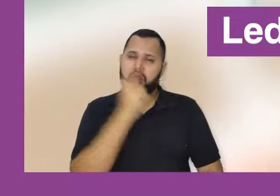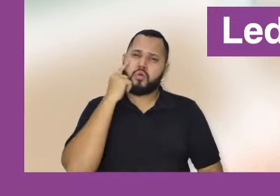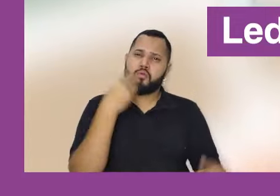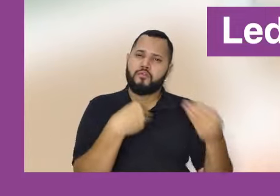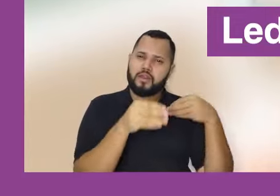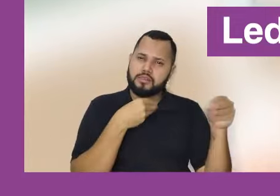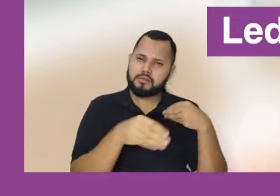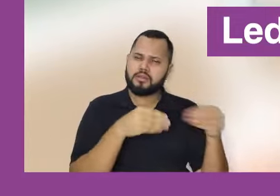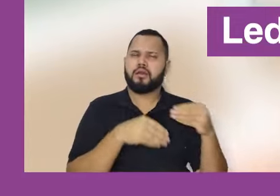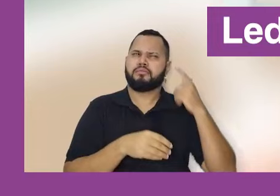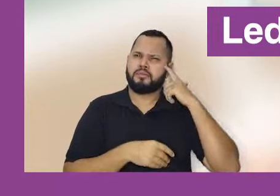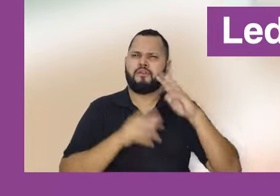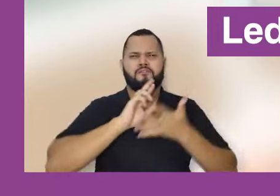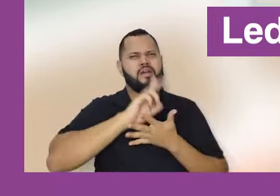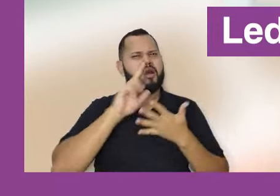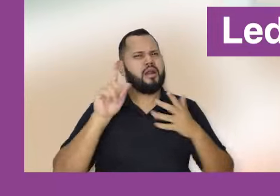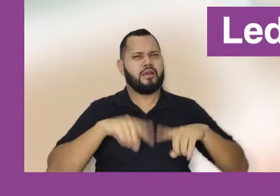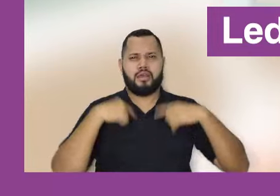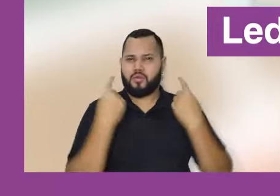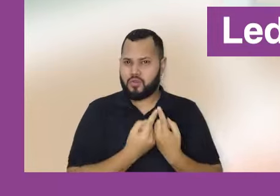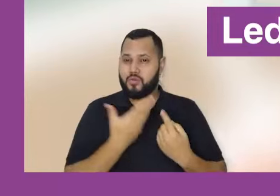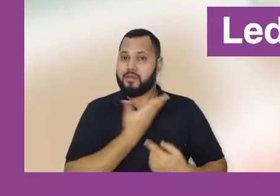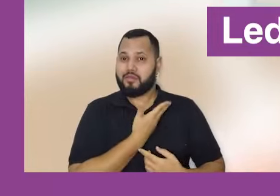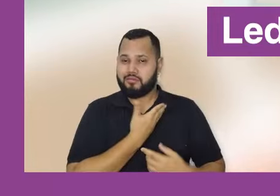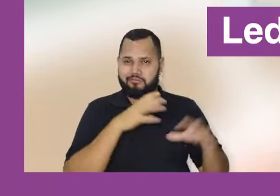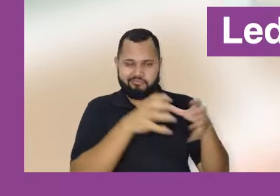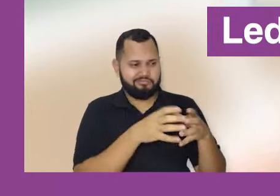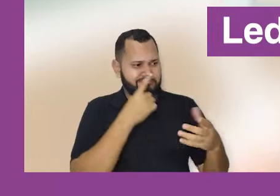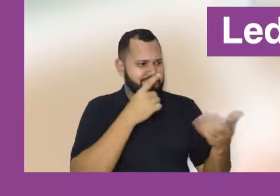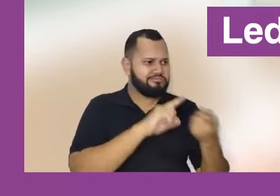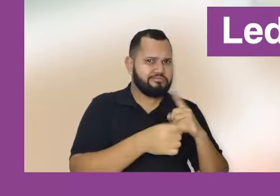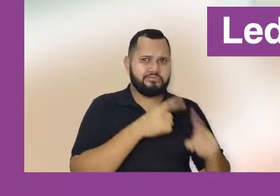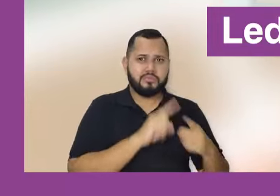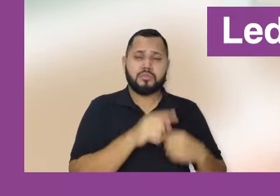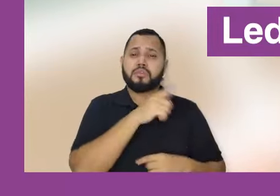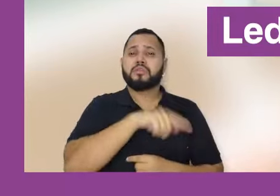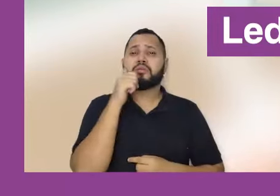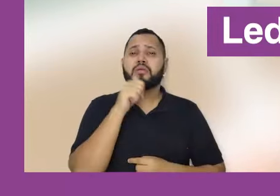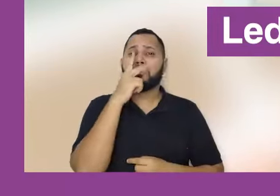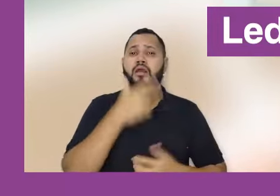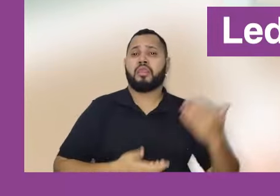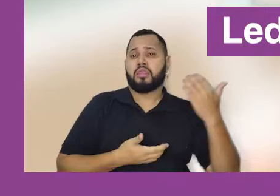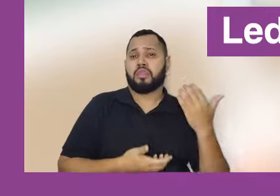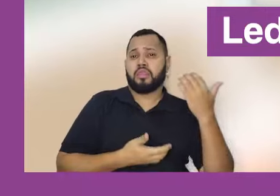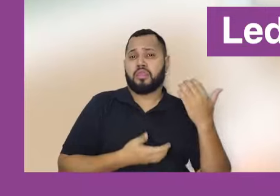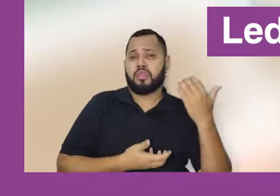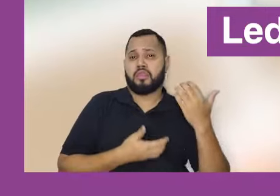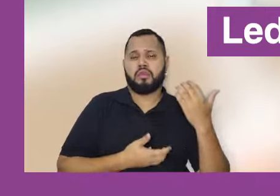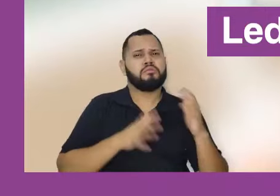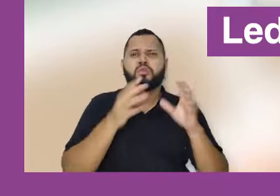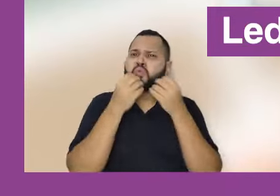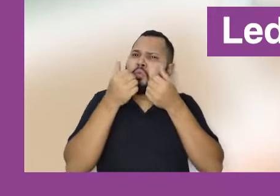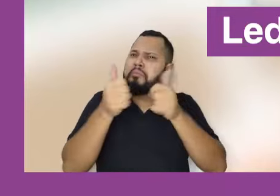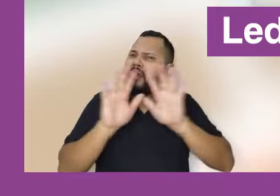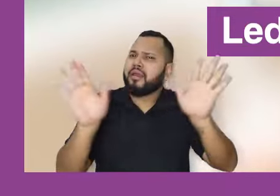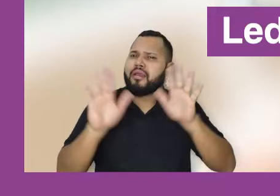flexibilidade assim fiz várias reuniões com a minha equipe que as meninas as mãezinhas estavam todas com filhinho no colo ali e tá tudo